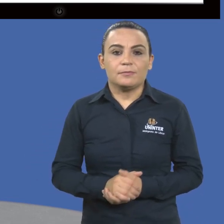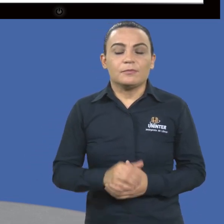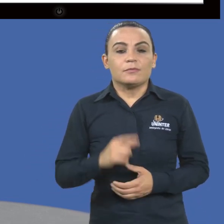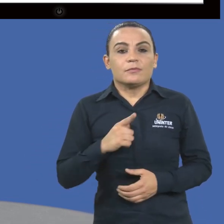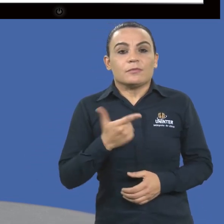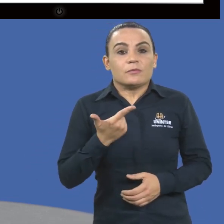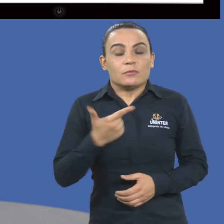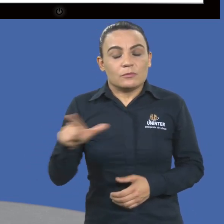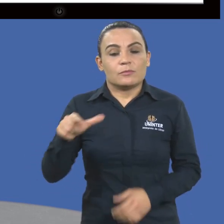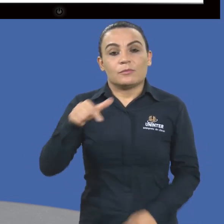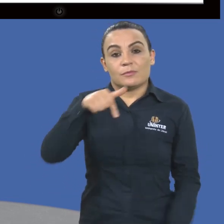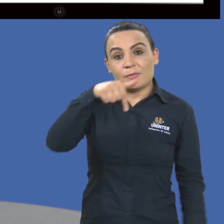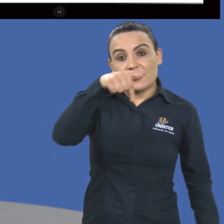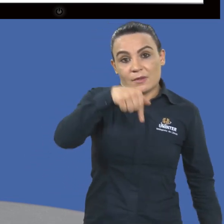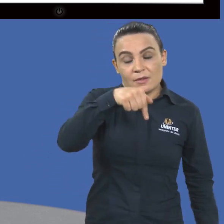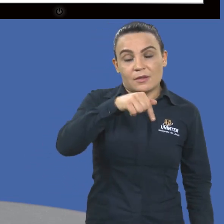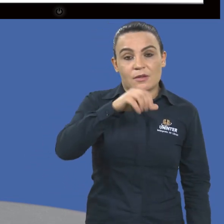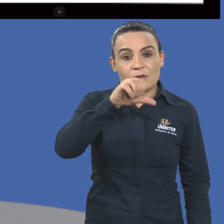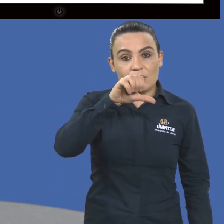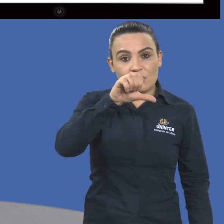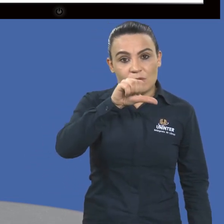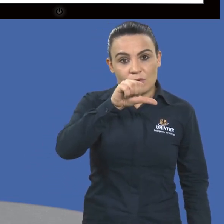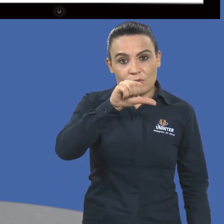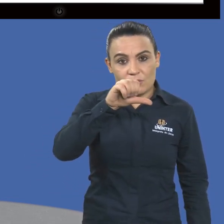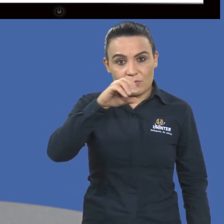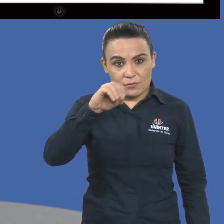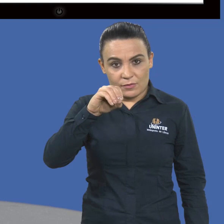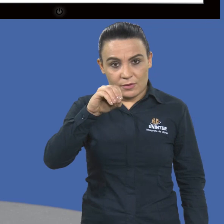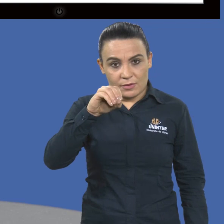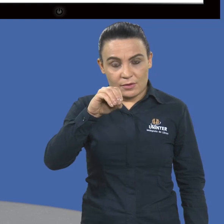certo? A segunda opção é o